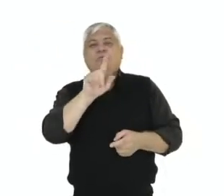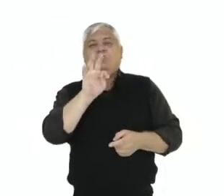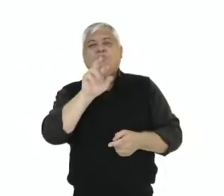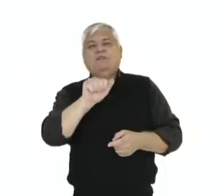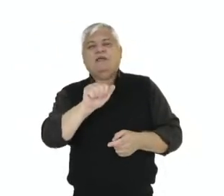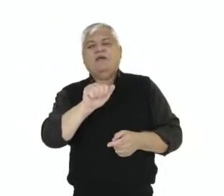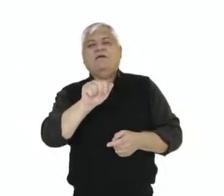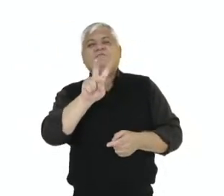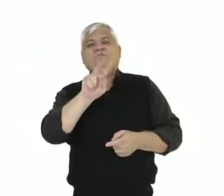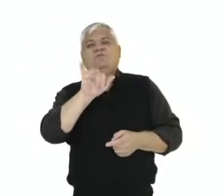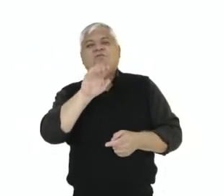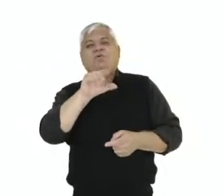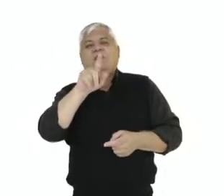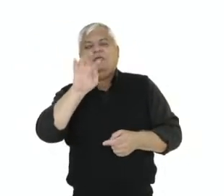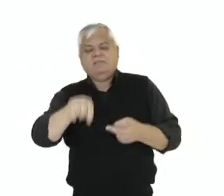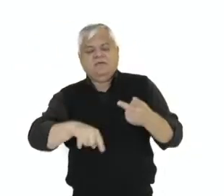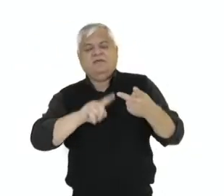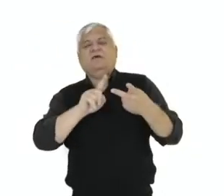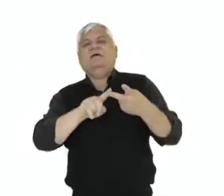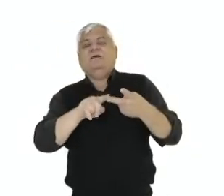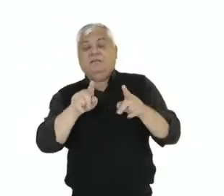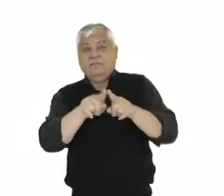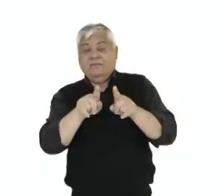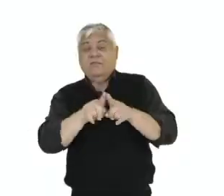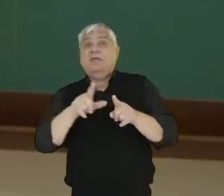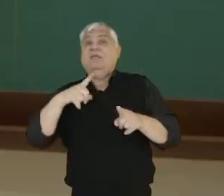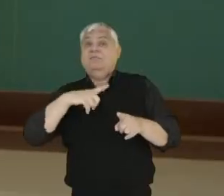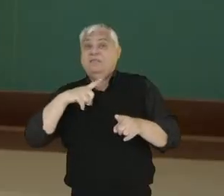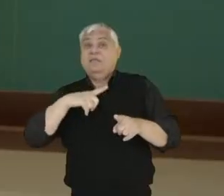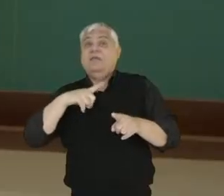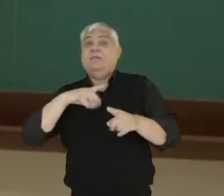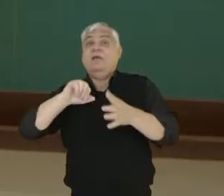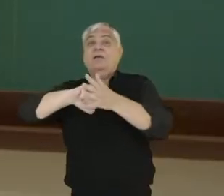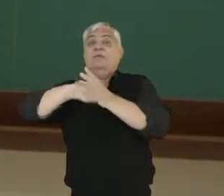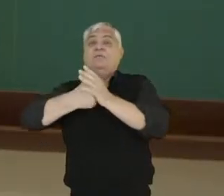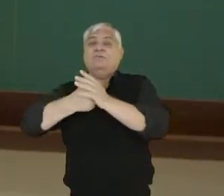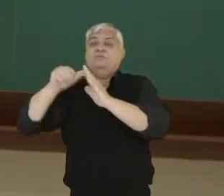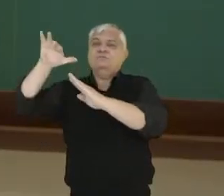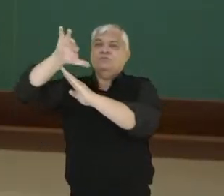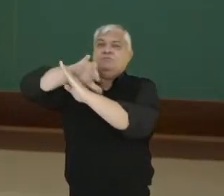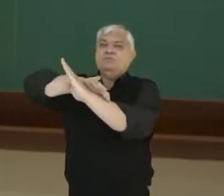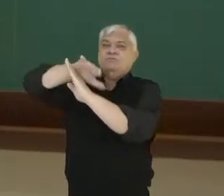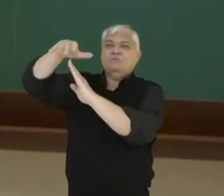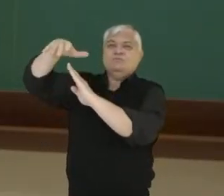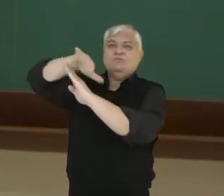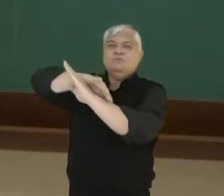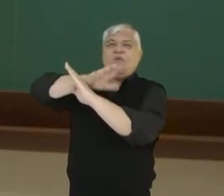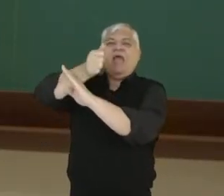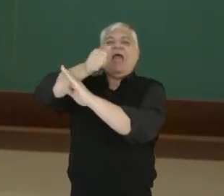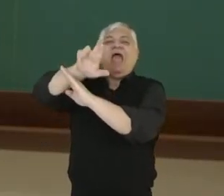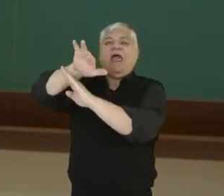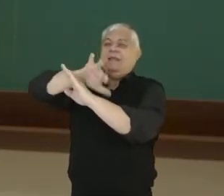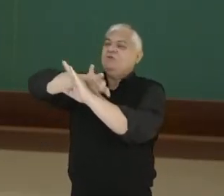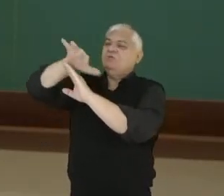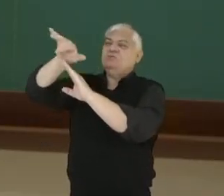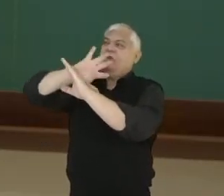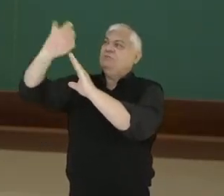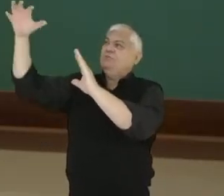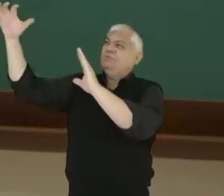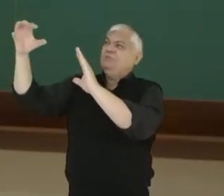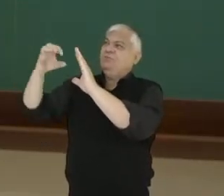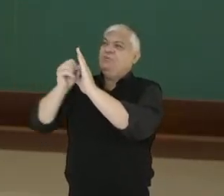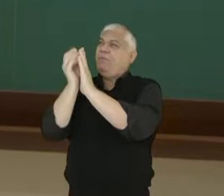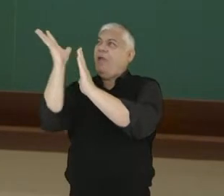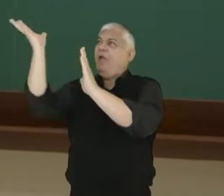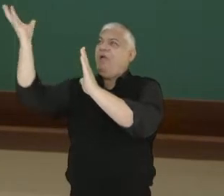outras radiações, só que essas radiações muitas vezes elas são bloqueadas pela nossa própria atmosfera. Mas aqui para nós, certo?